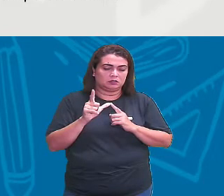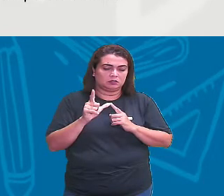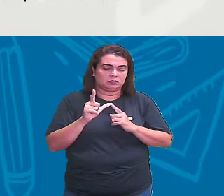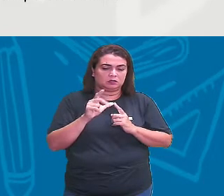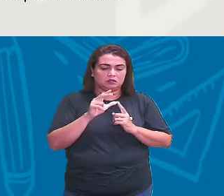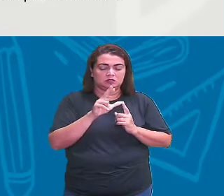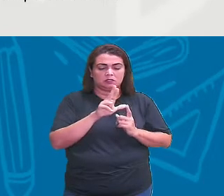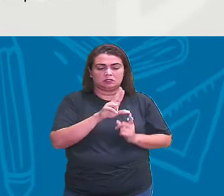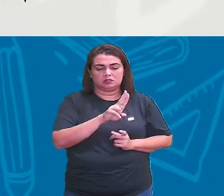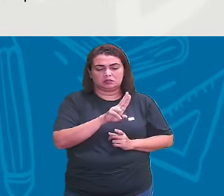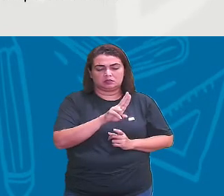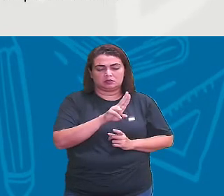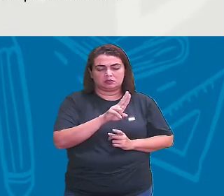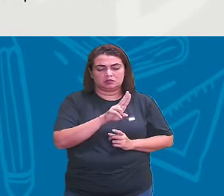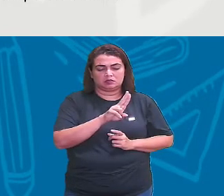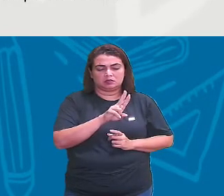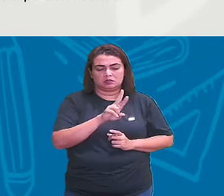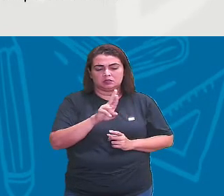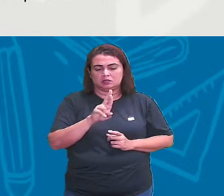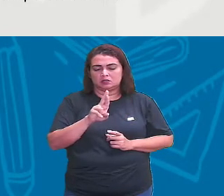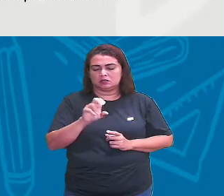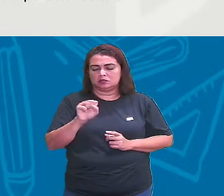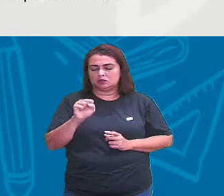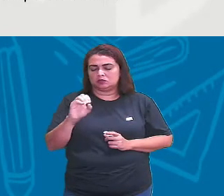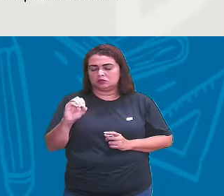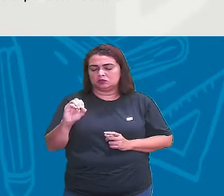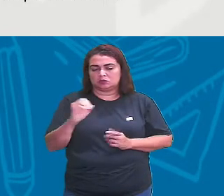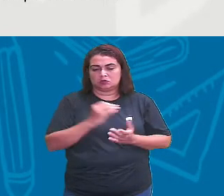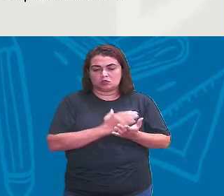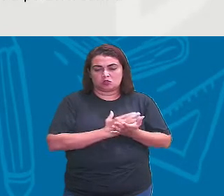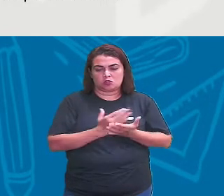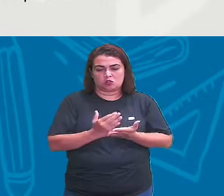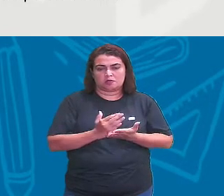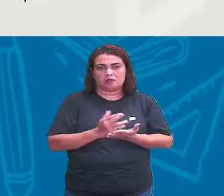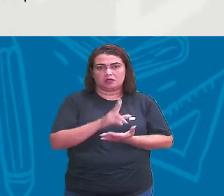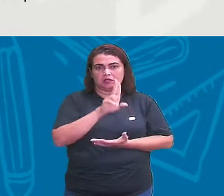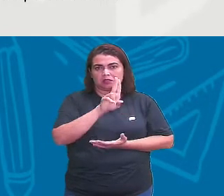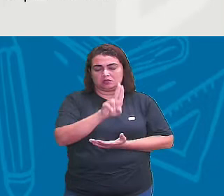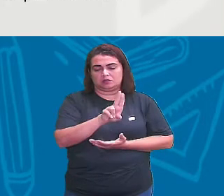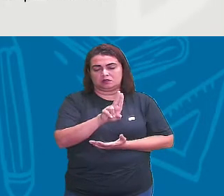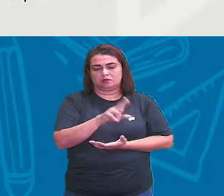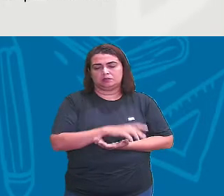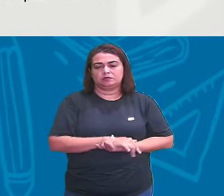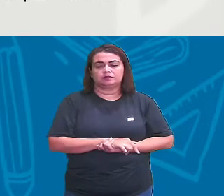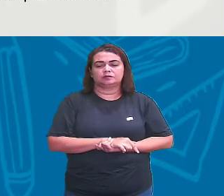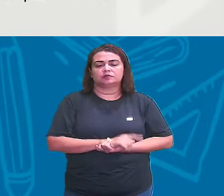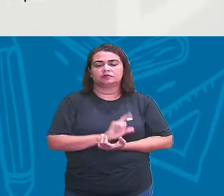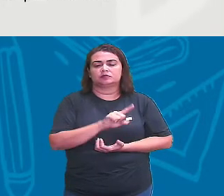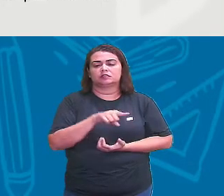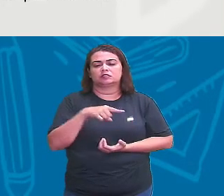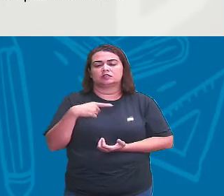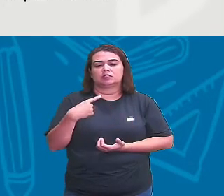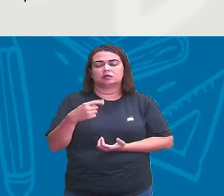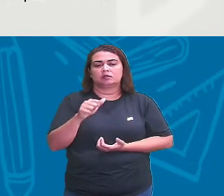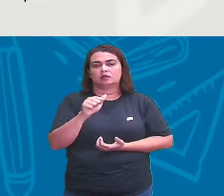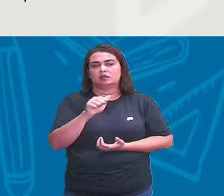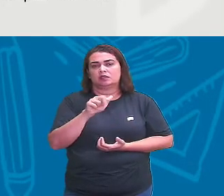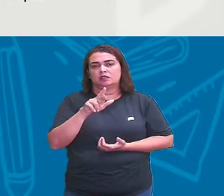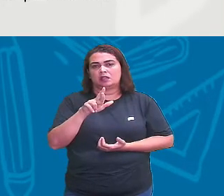urso, urso. Tem uma letra U logo no início da palavra urso. Depois tem a palavra